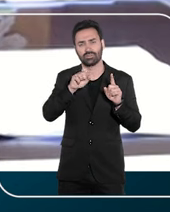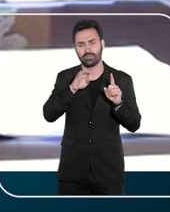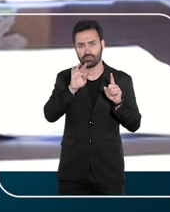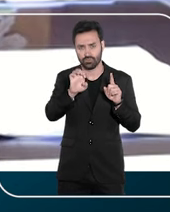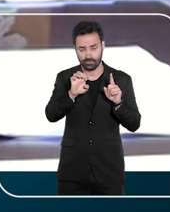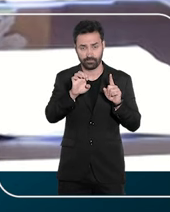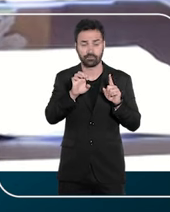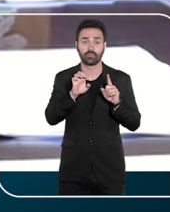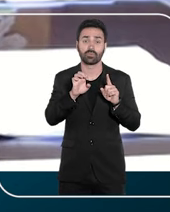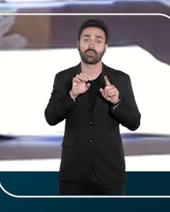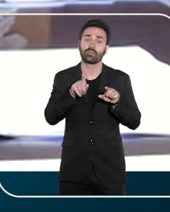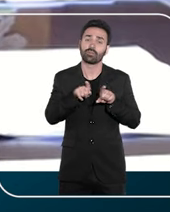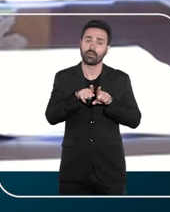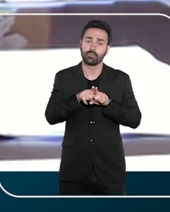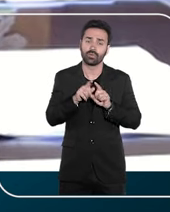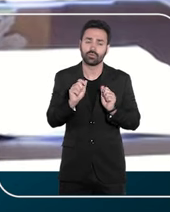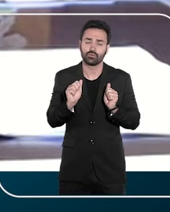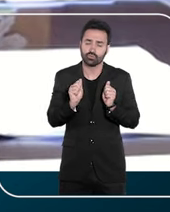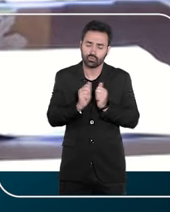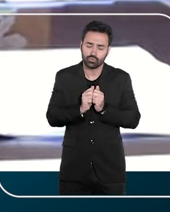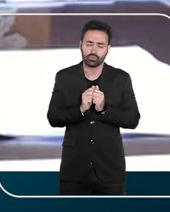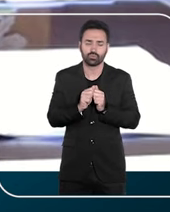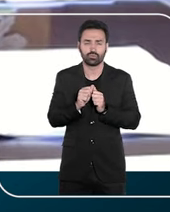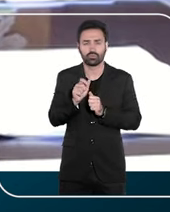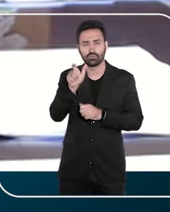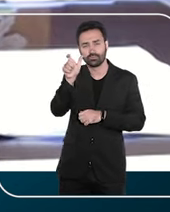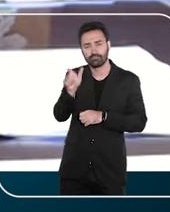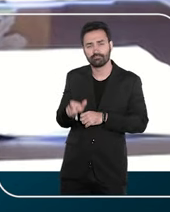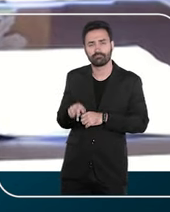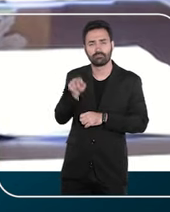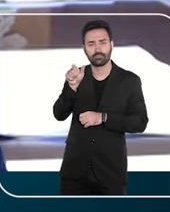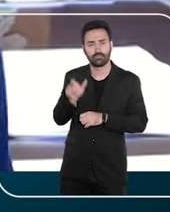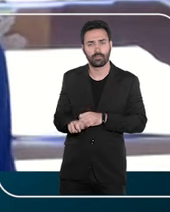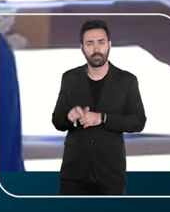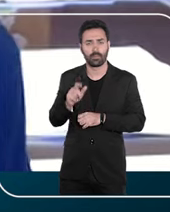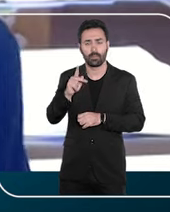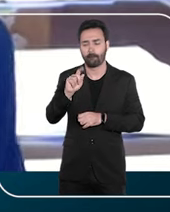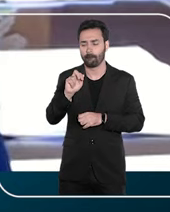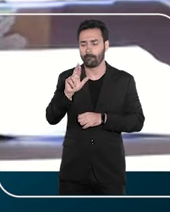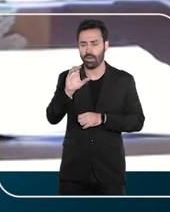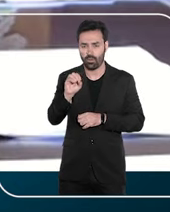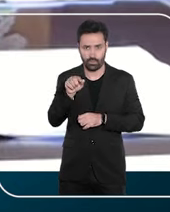com o estimadíssimo e sempre saudoso ministro Paulo de Tarso Vieira Sanseverino.